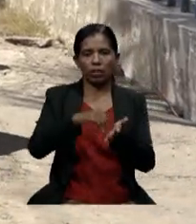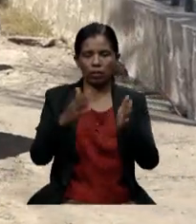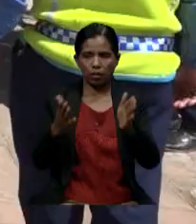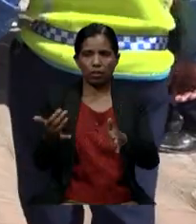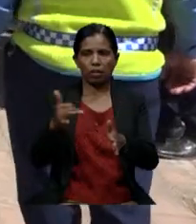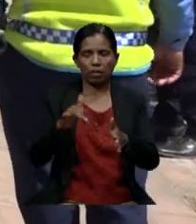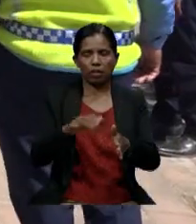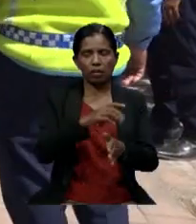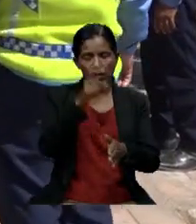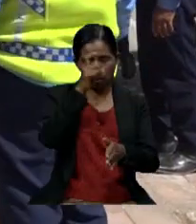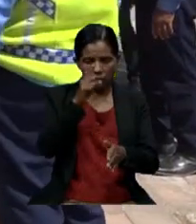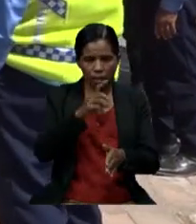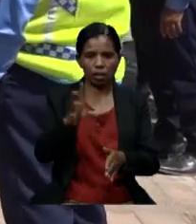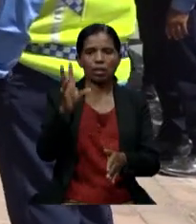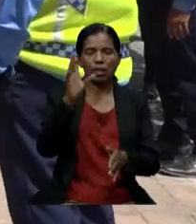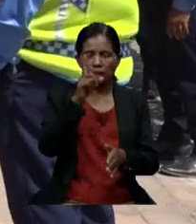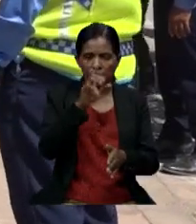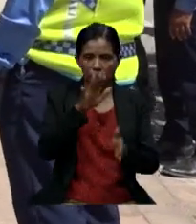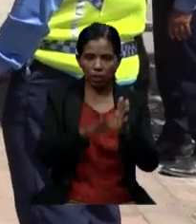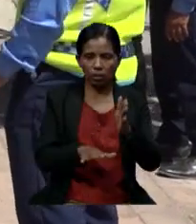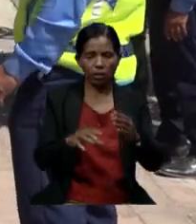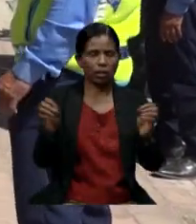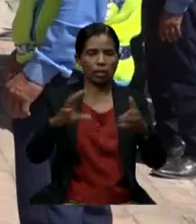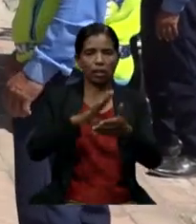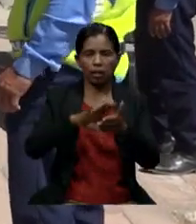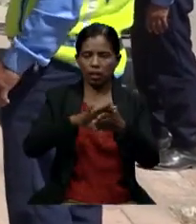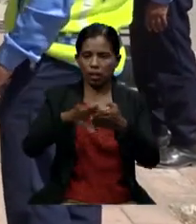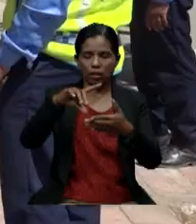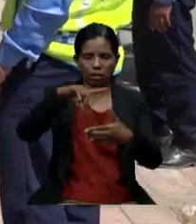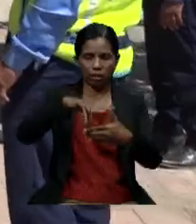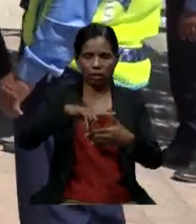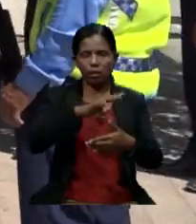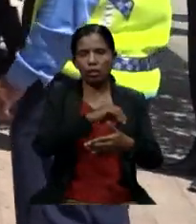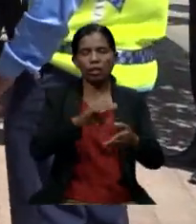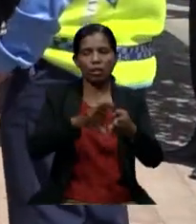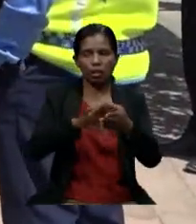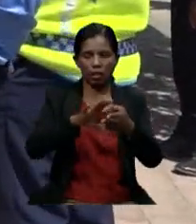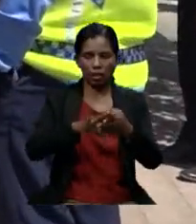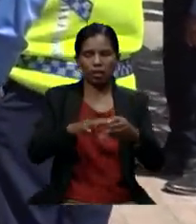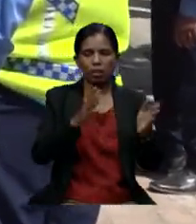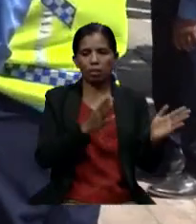ho minoridade conduz motorizada, laiha carta licença, no carta condução, se